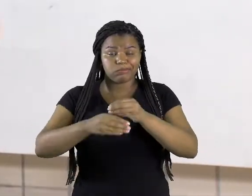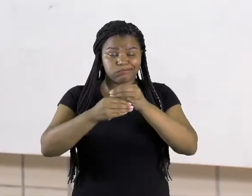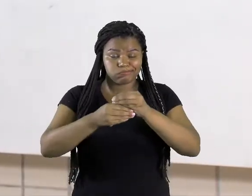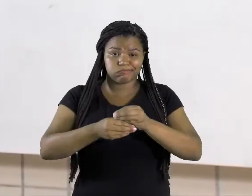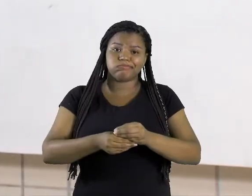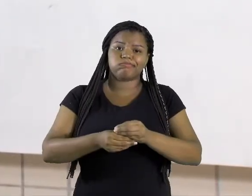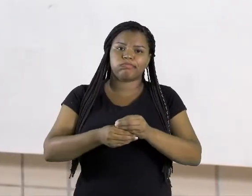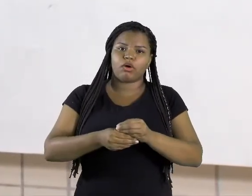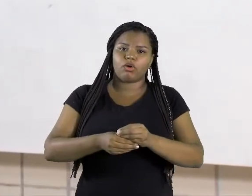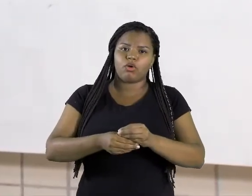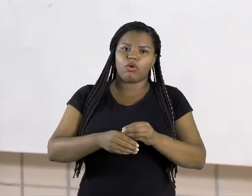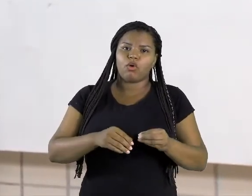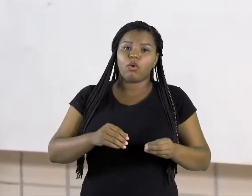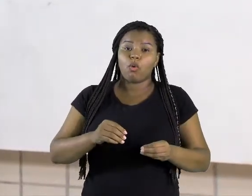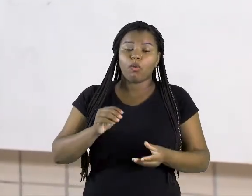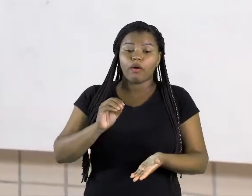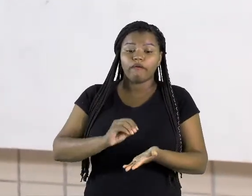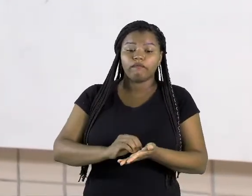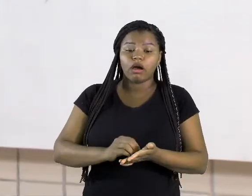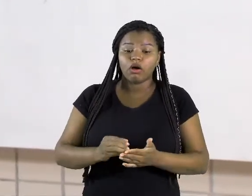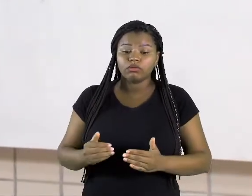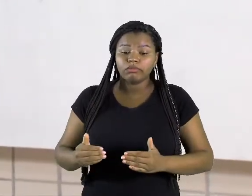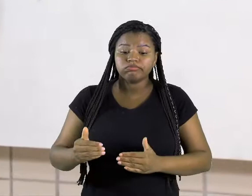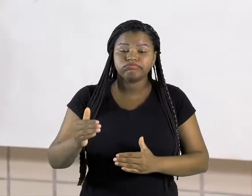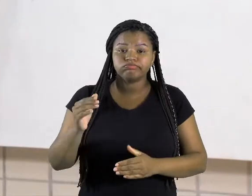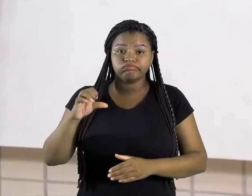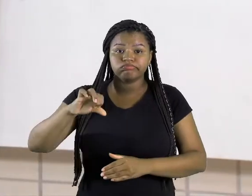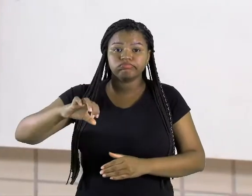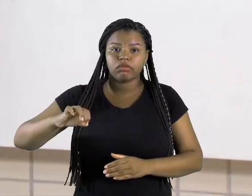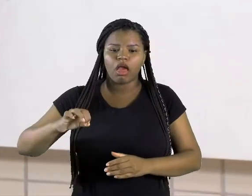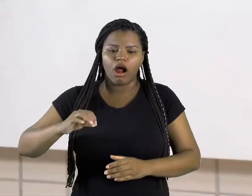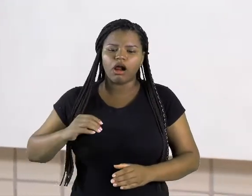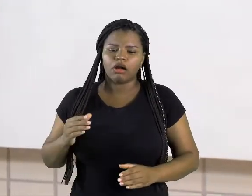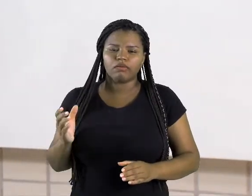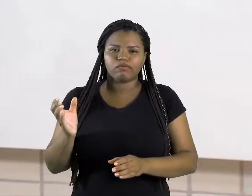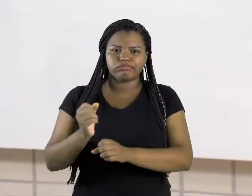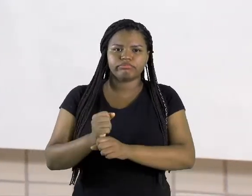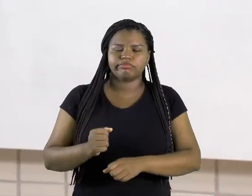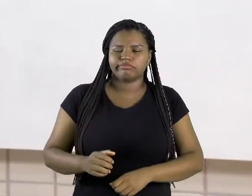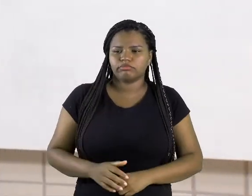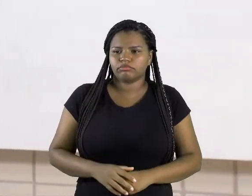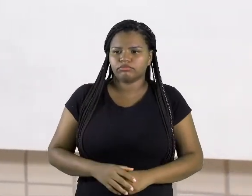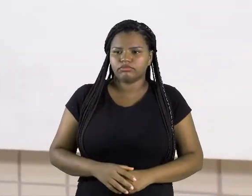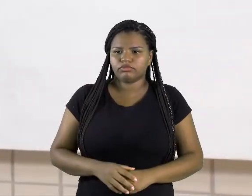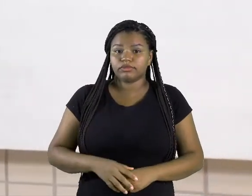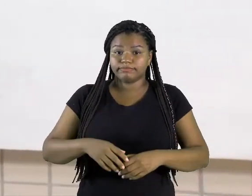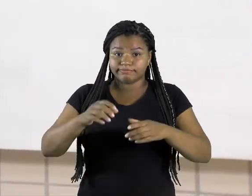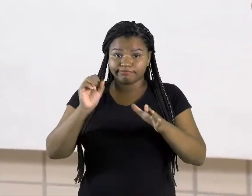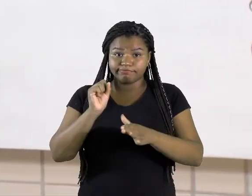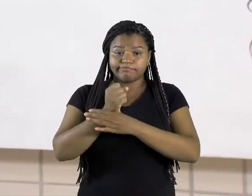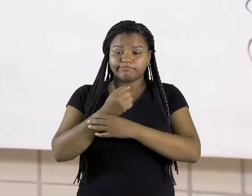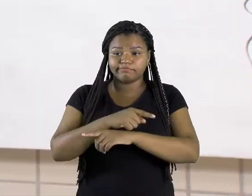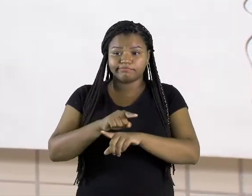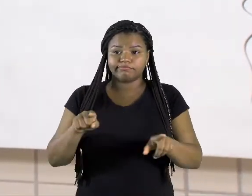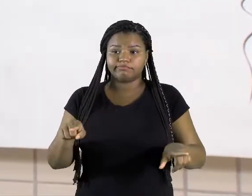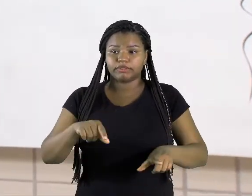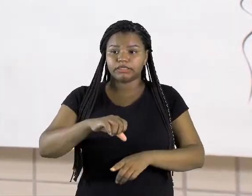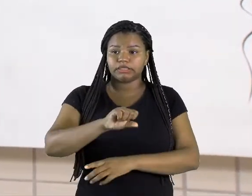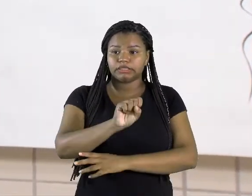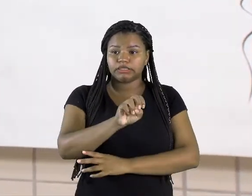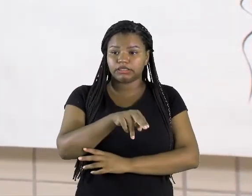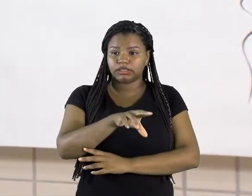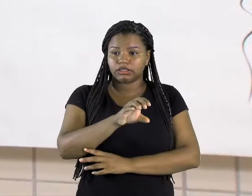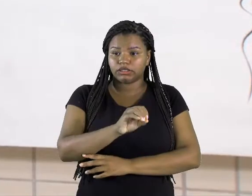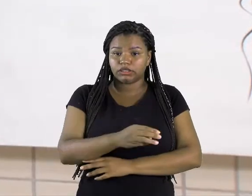quanto falta para chegar no exemplo. Exemplo, eu posso garantir a vocês que o seno de 30